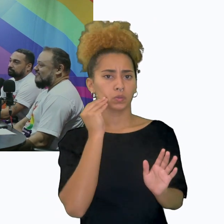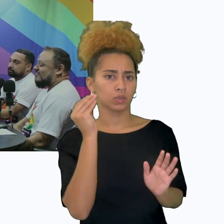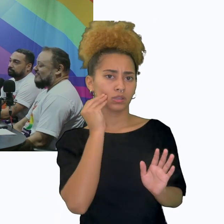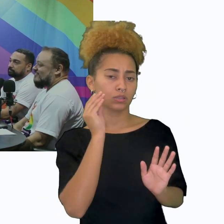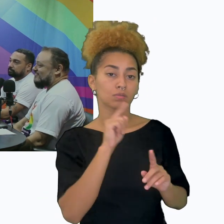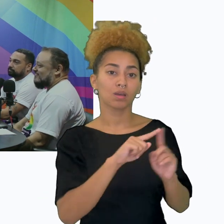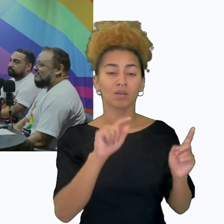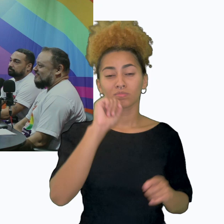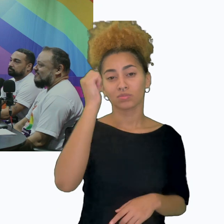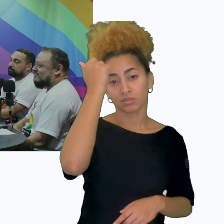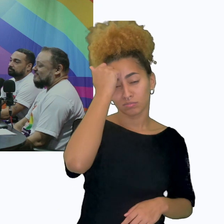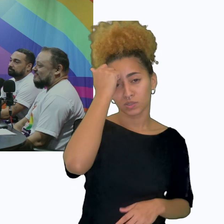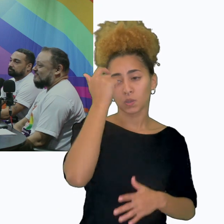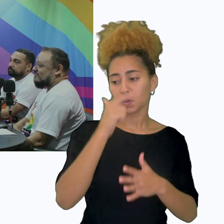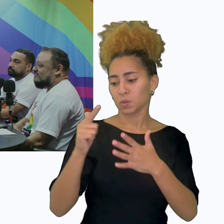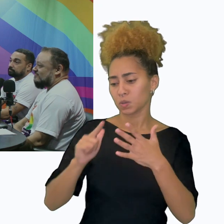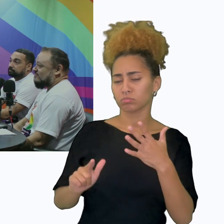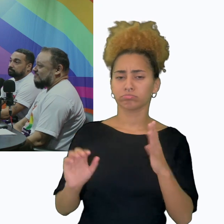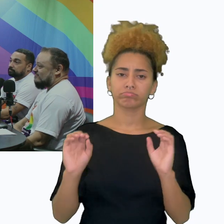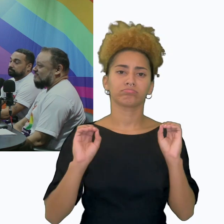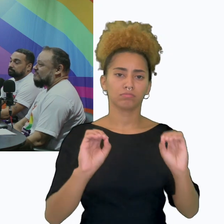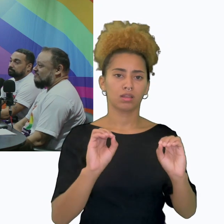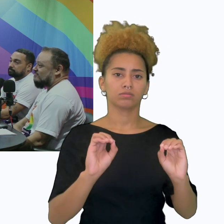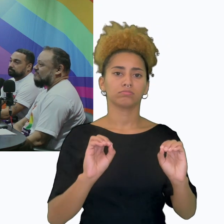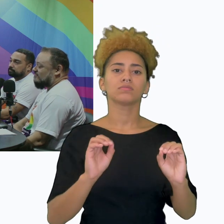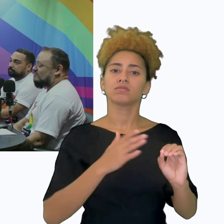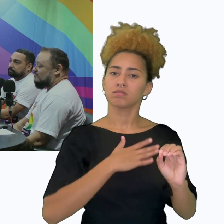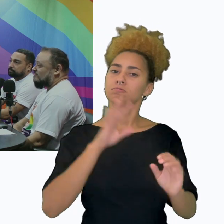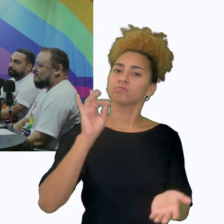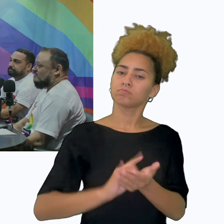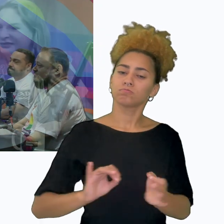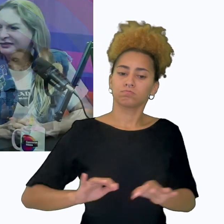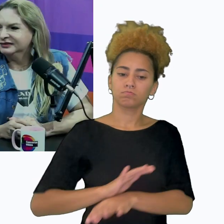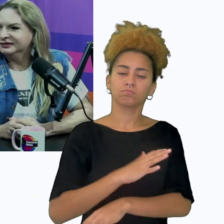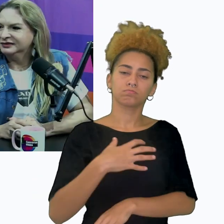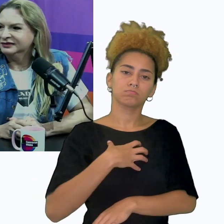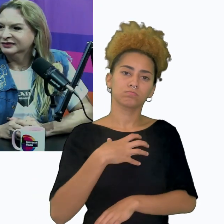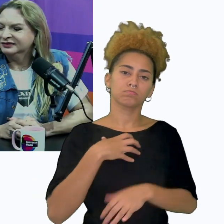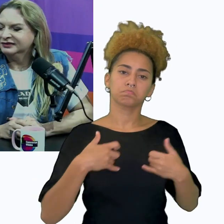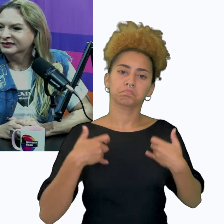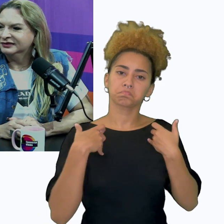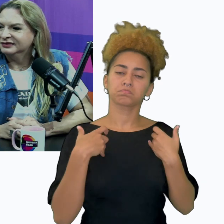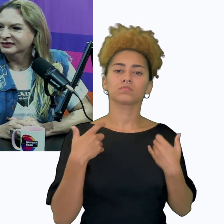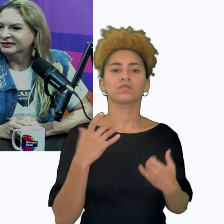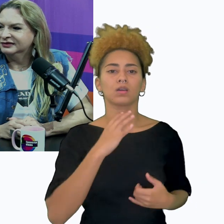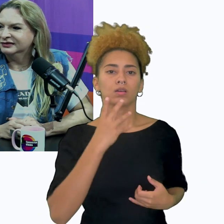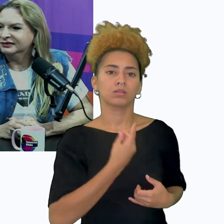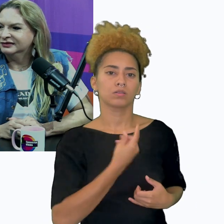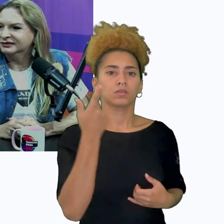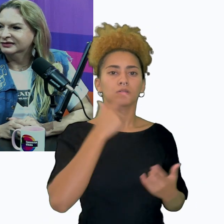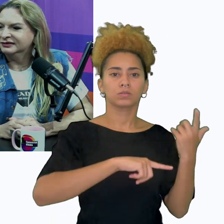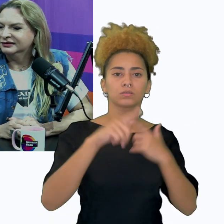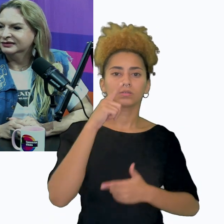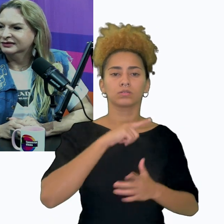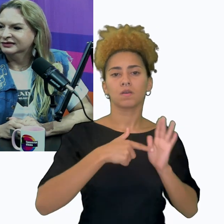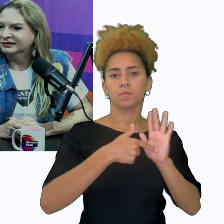tem, foi uma tentativa que eu fiz. Agora eu não me arrependo de nada que eu fiz. Eu sou uma pessoa muito realizada. Acho que eu sou uma das pessoas que eu